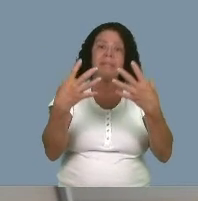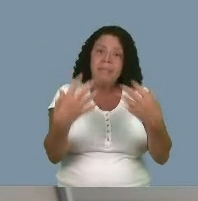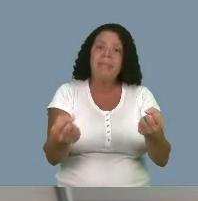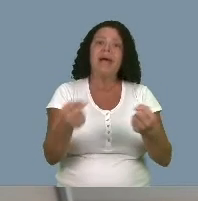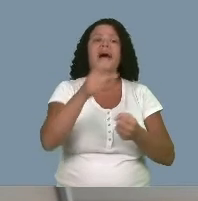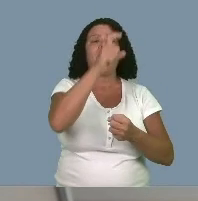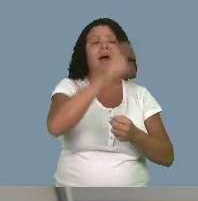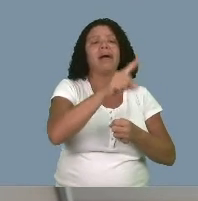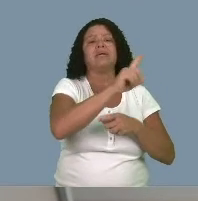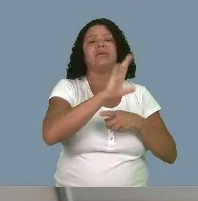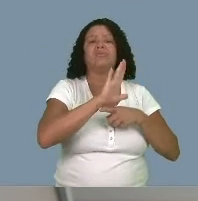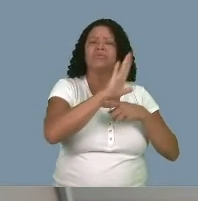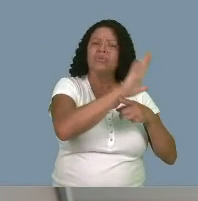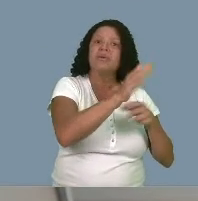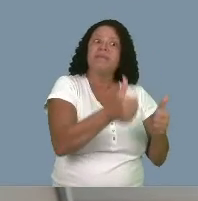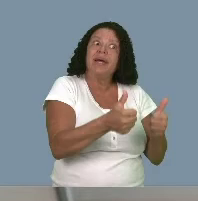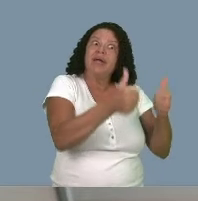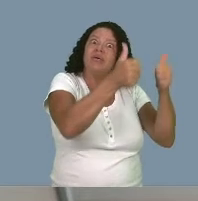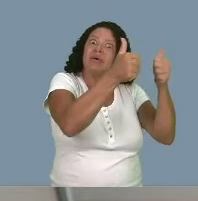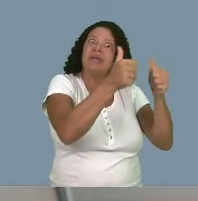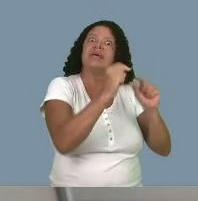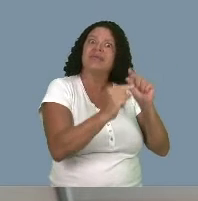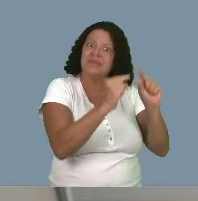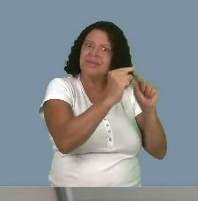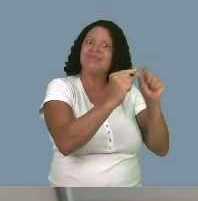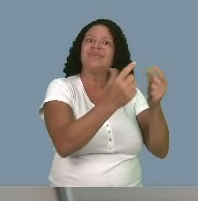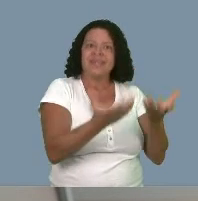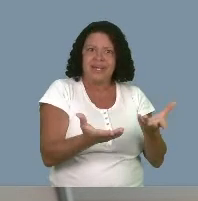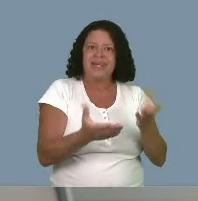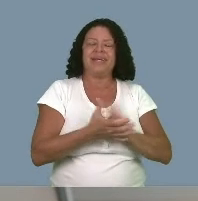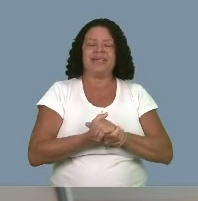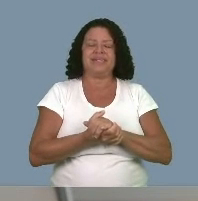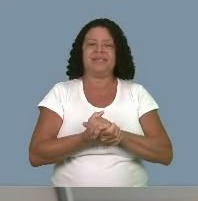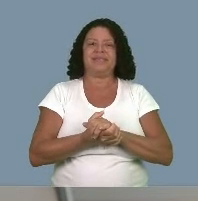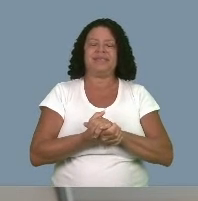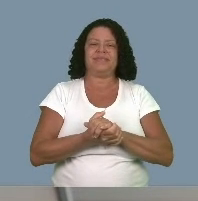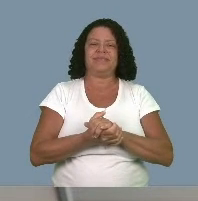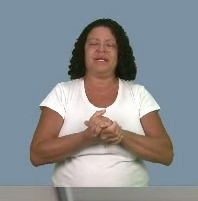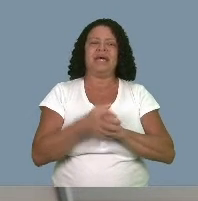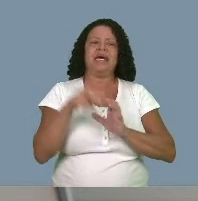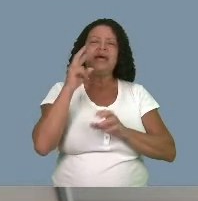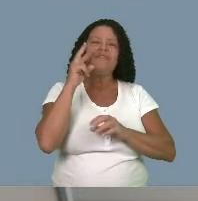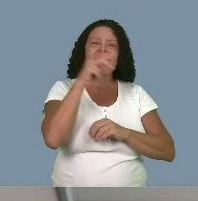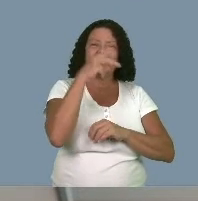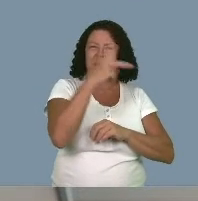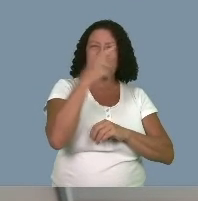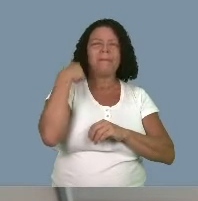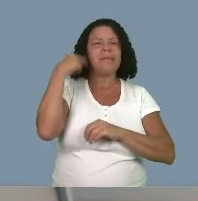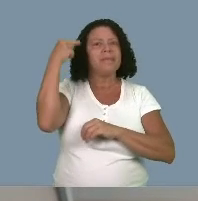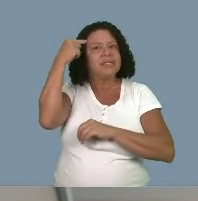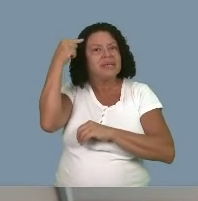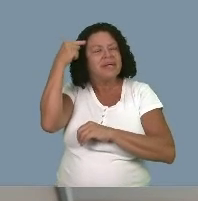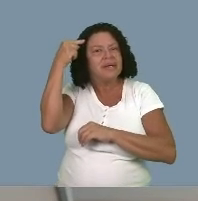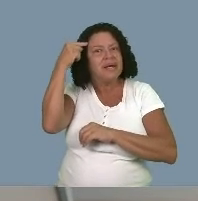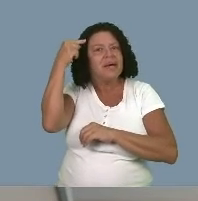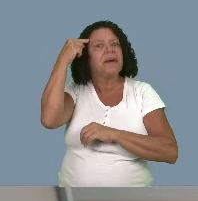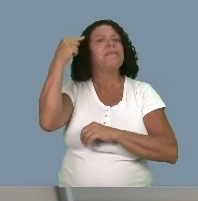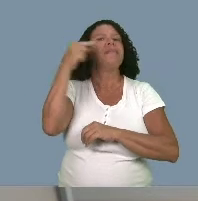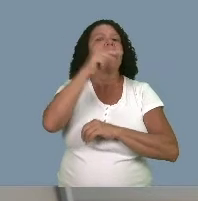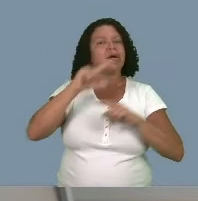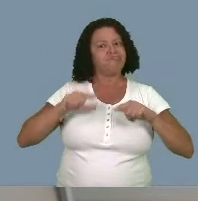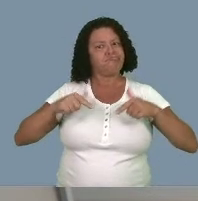se ajudando, ir melhorando aos poucos, né? E revendo os seus pensamentos, e revendo os seus